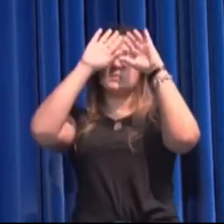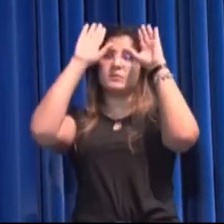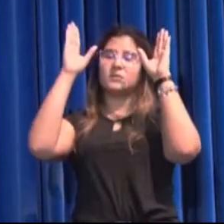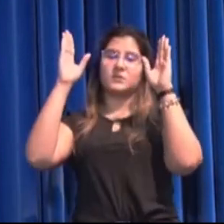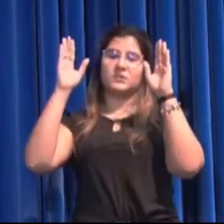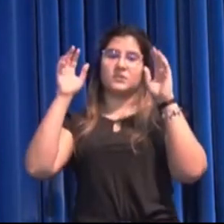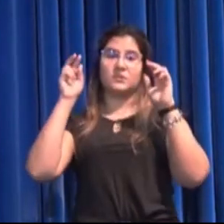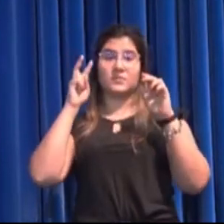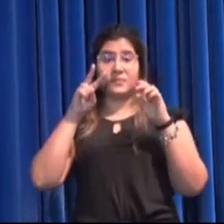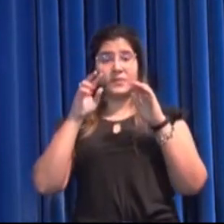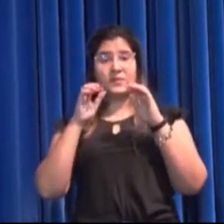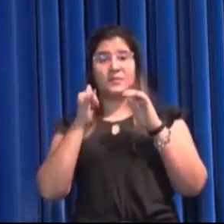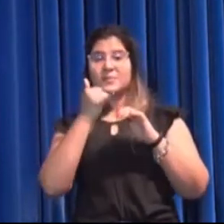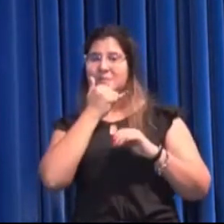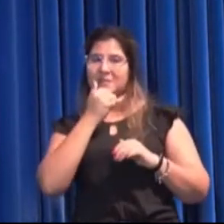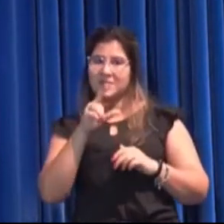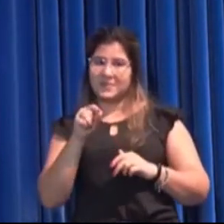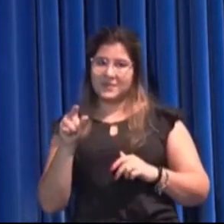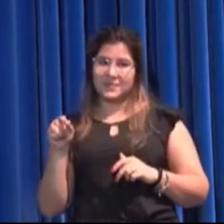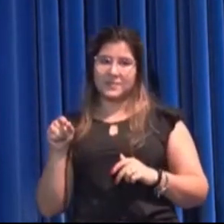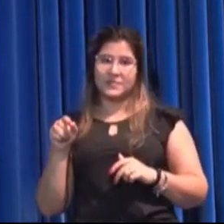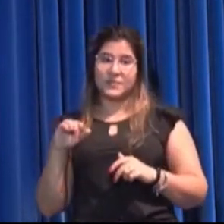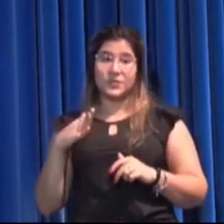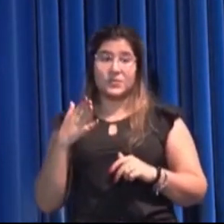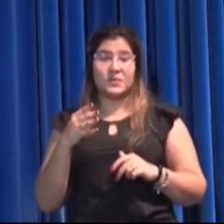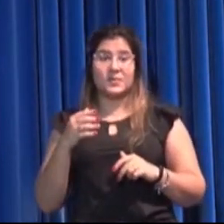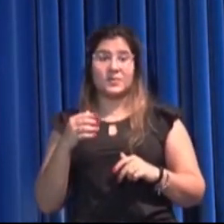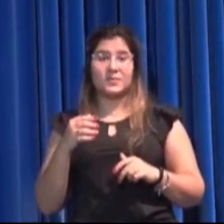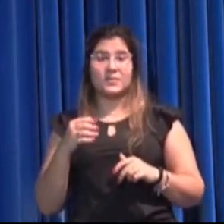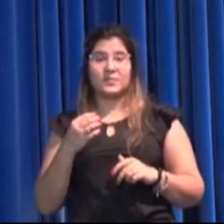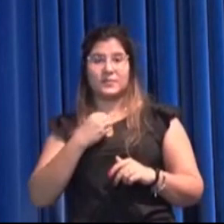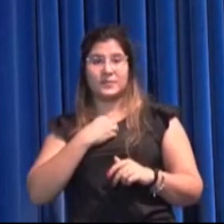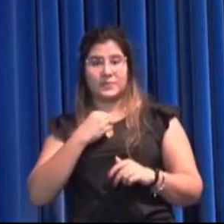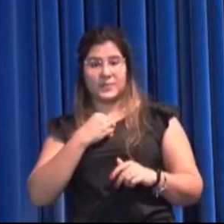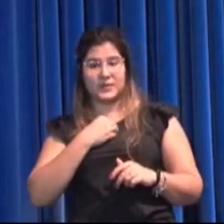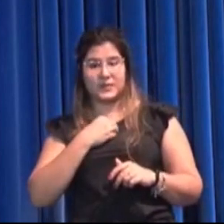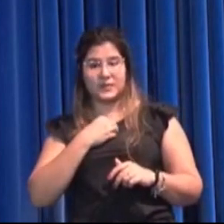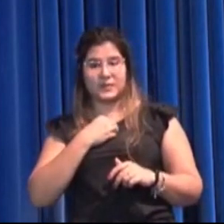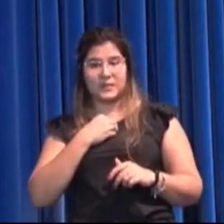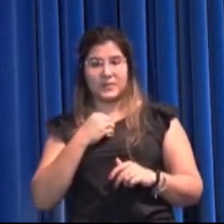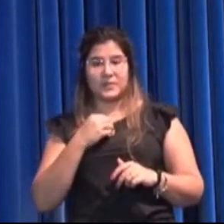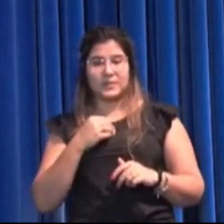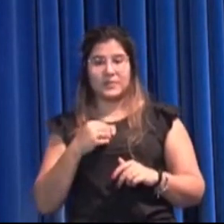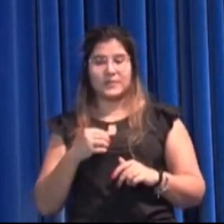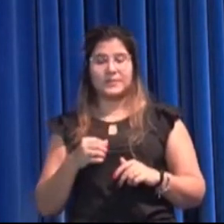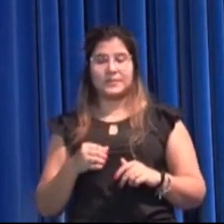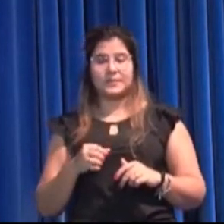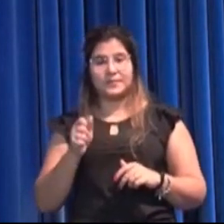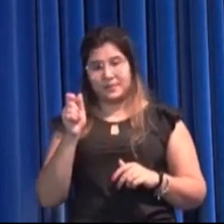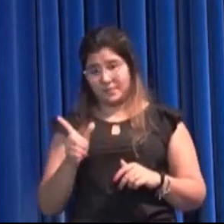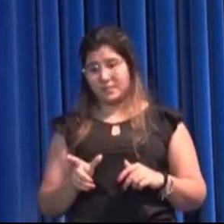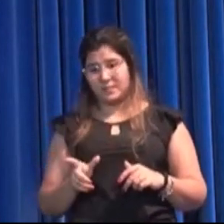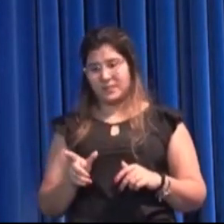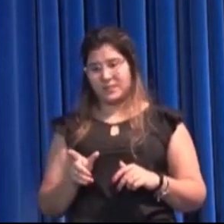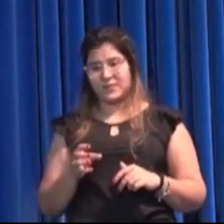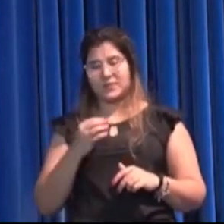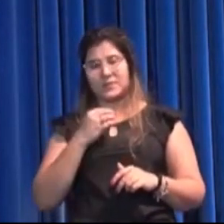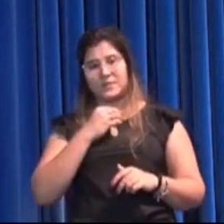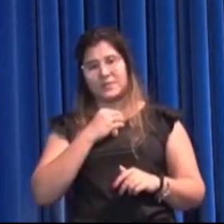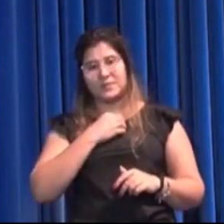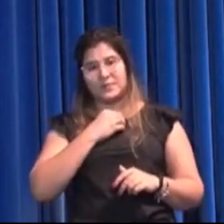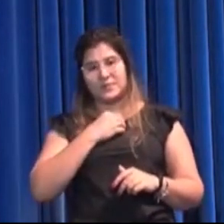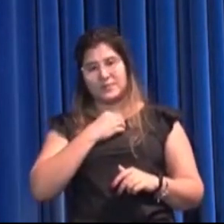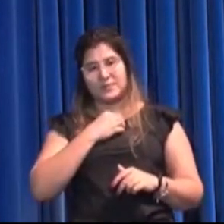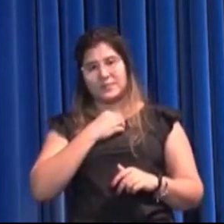perdoa. Quando alguém pecar contra o seu próximo, e lhe for exigido que jure, e ele vier a